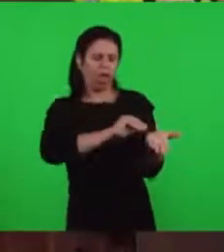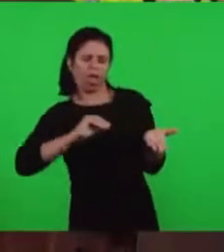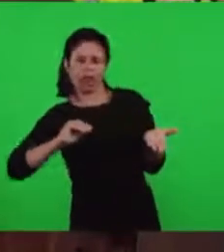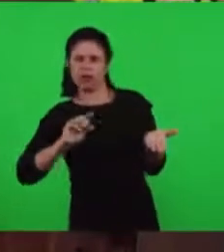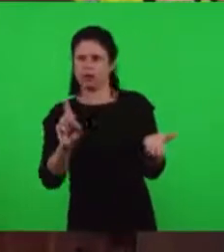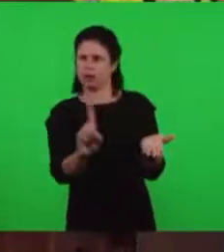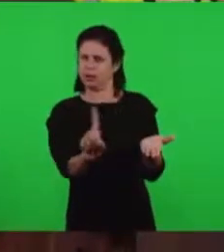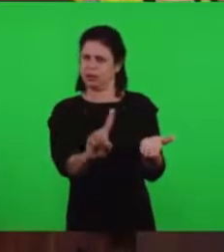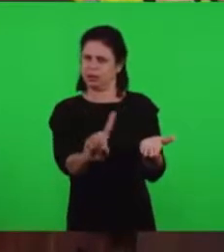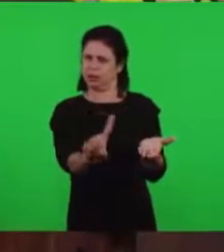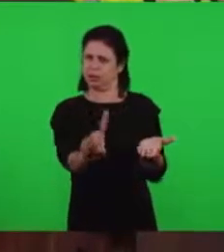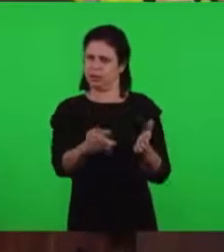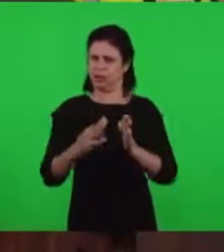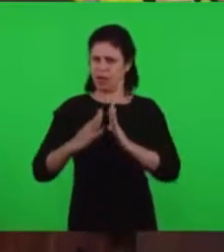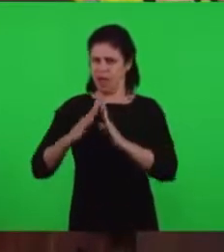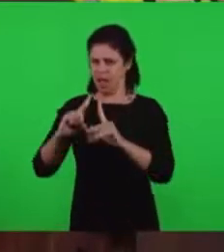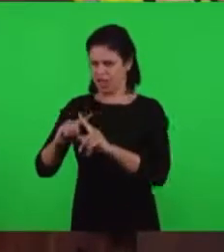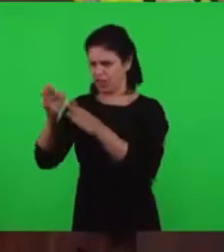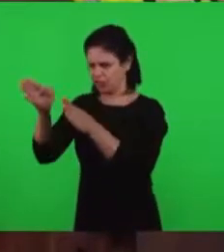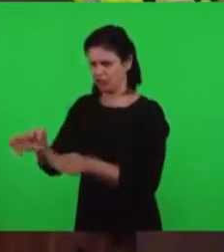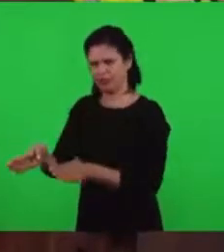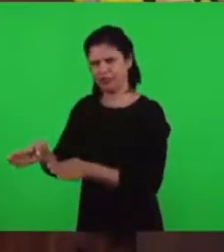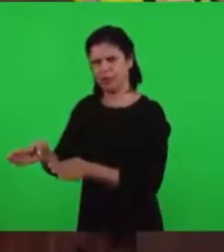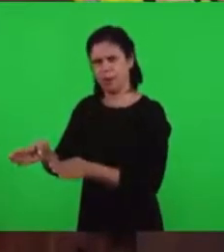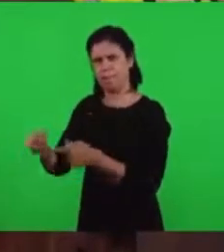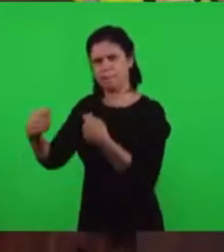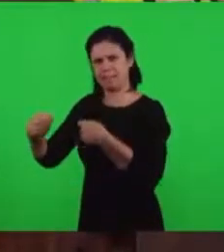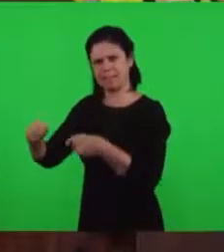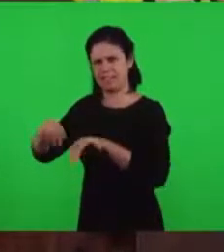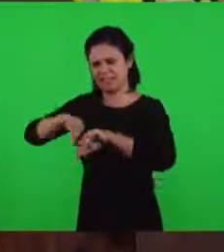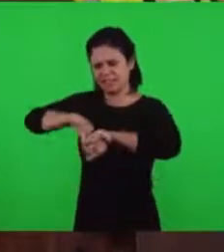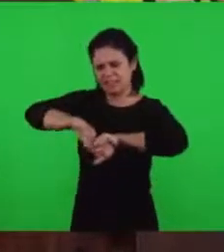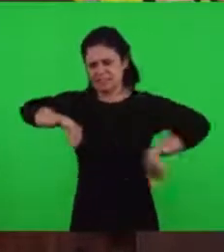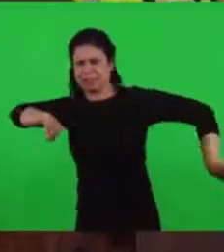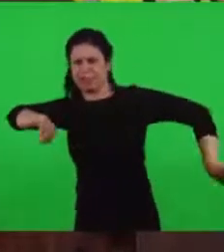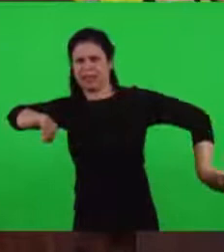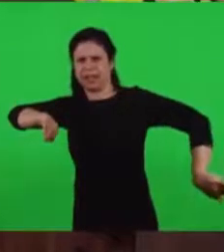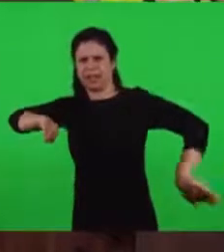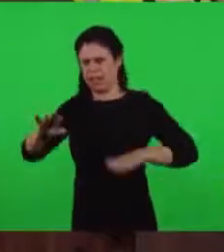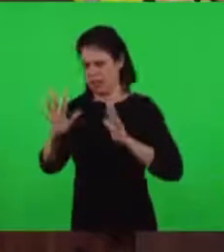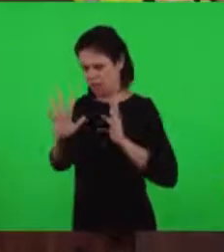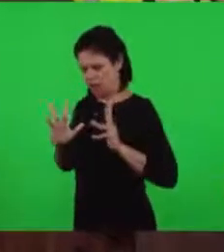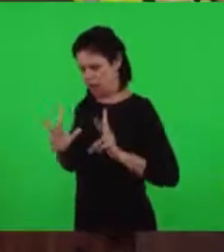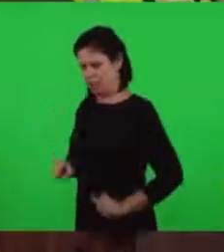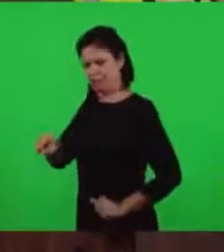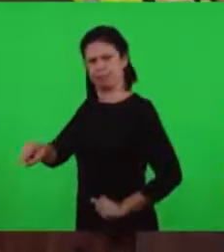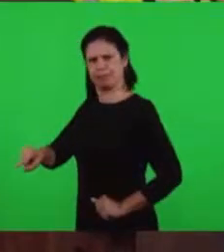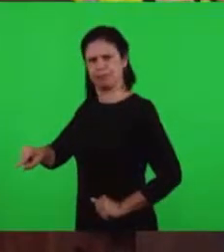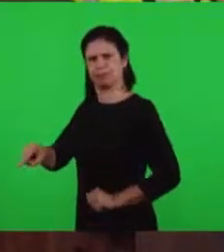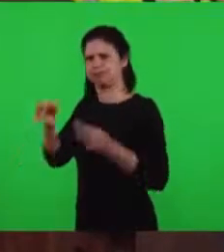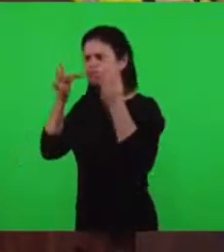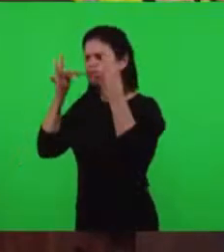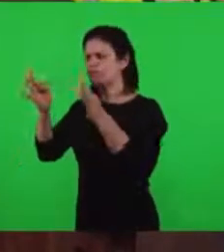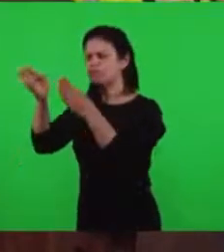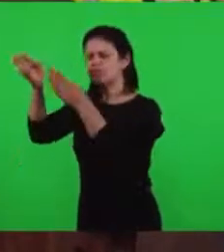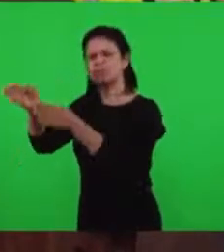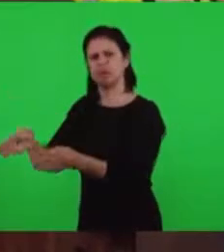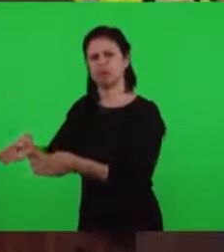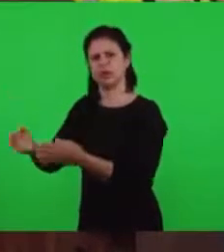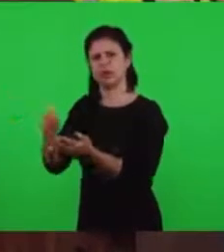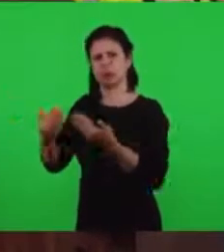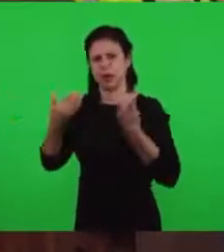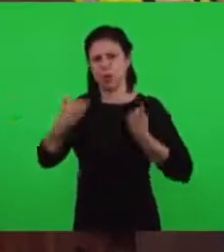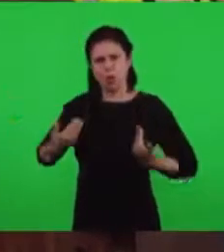não pode expor a carne o que está escondido é o corpo o